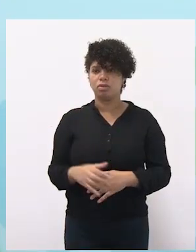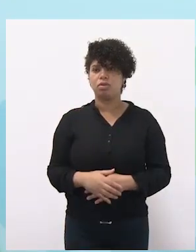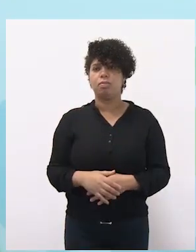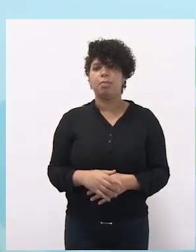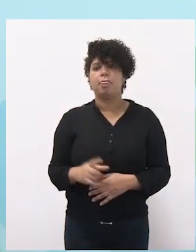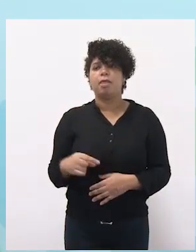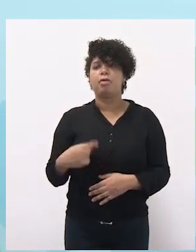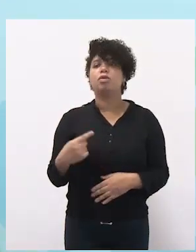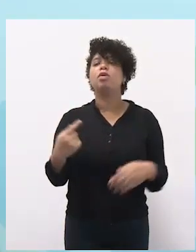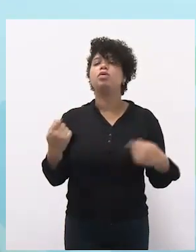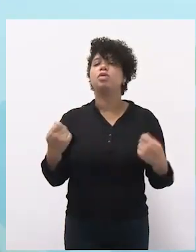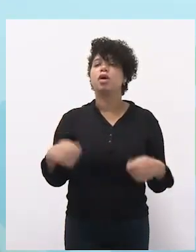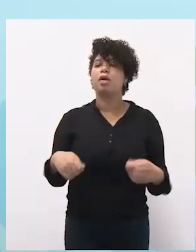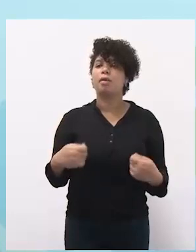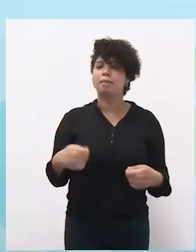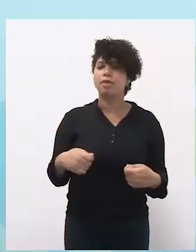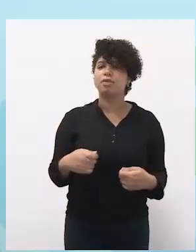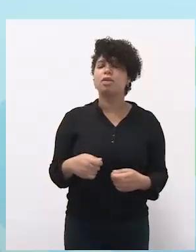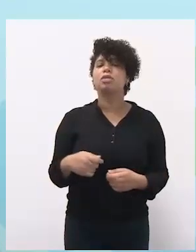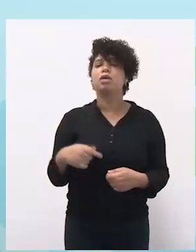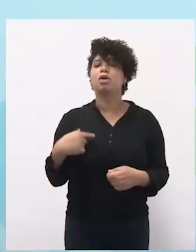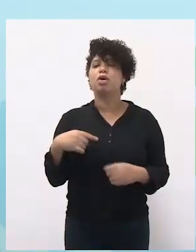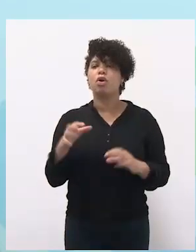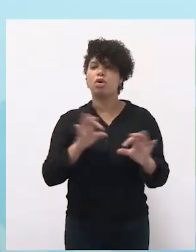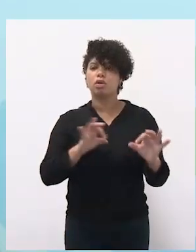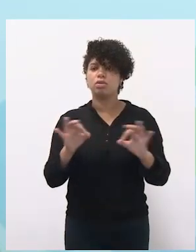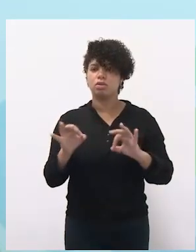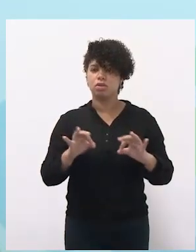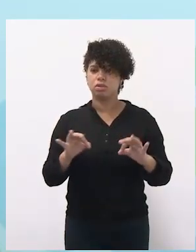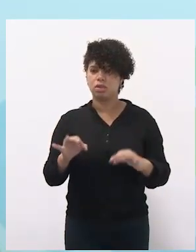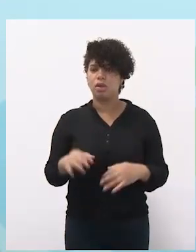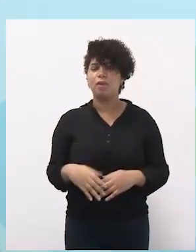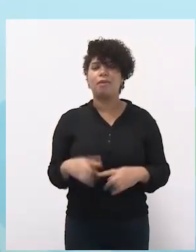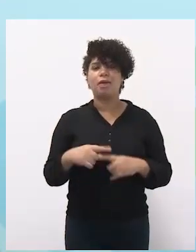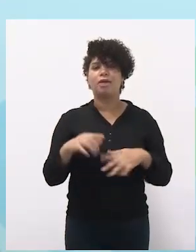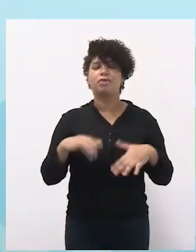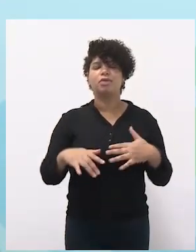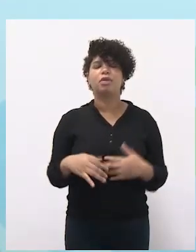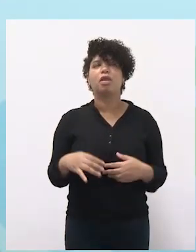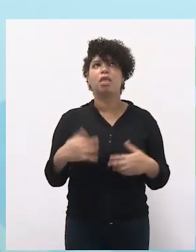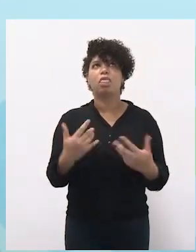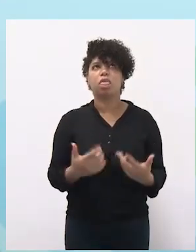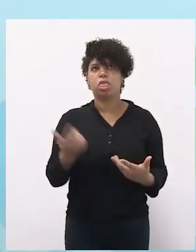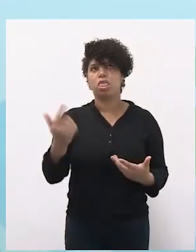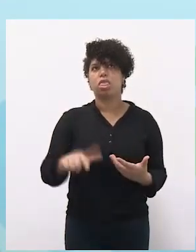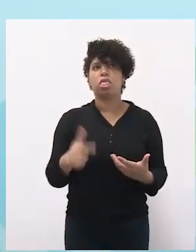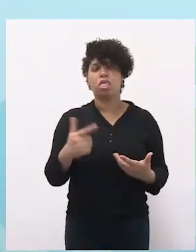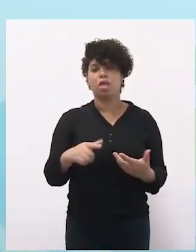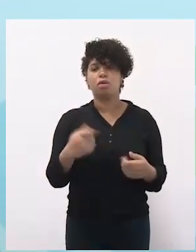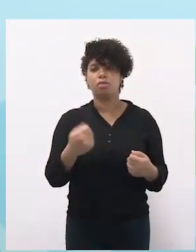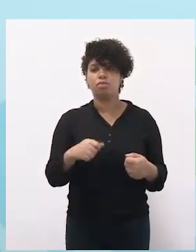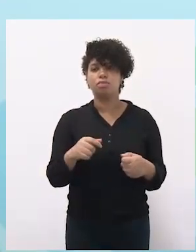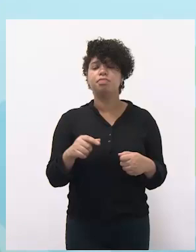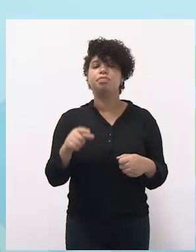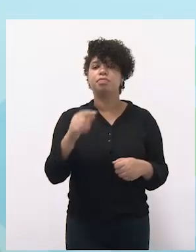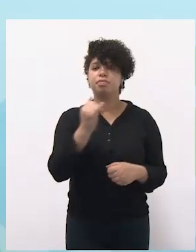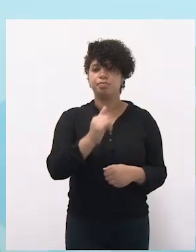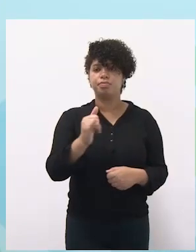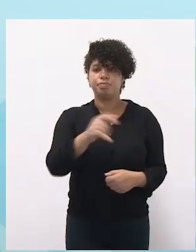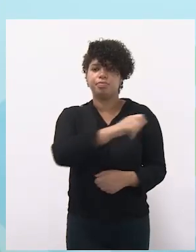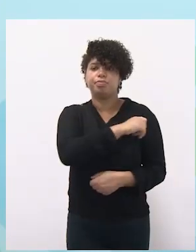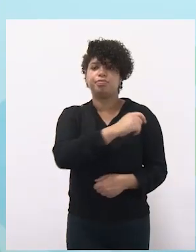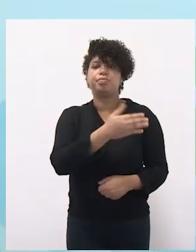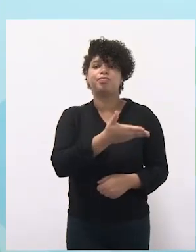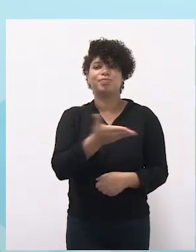acaba trabalhando mais do que deve, né? Então, é importante vocês colocarem aí e disciplinarem os alunos de vocês